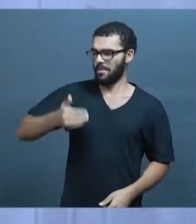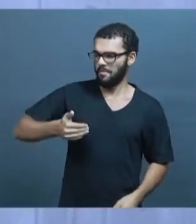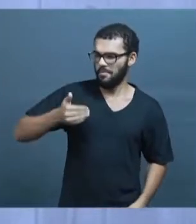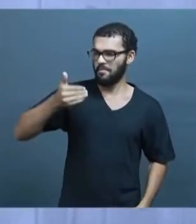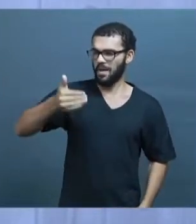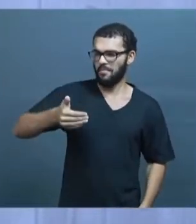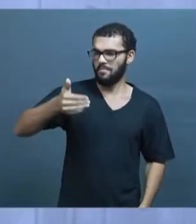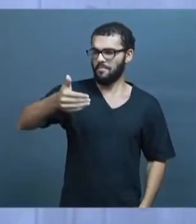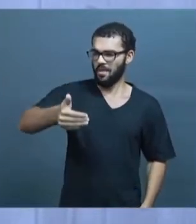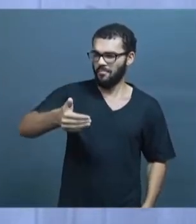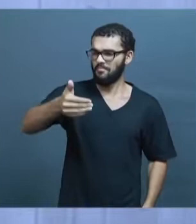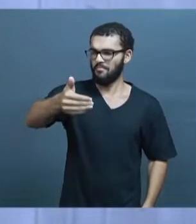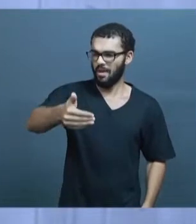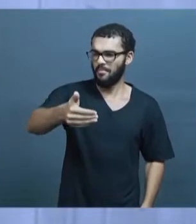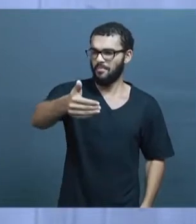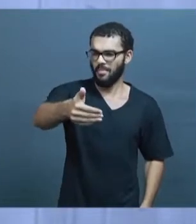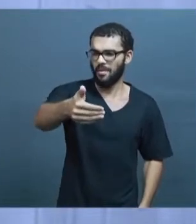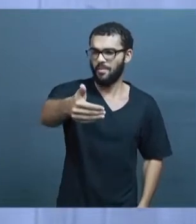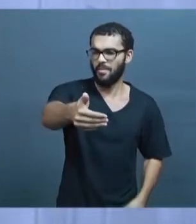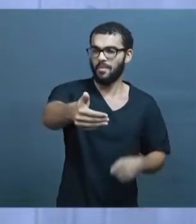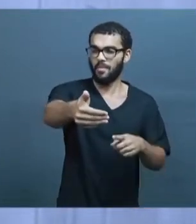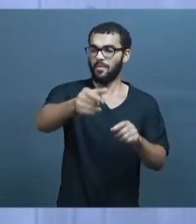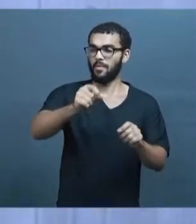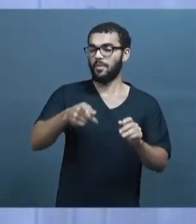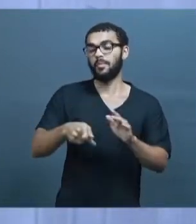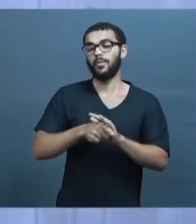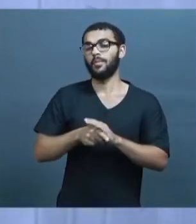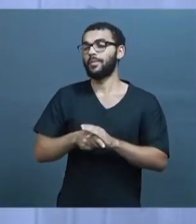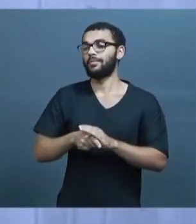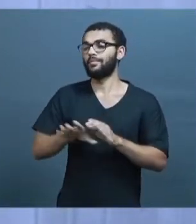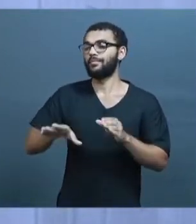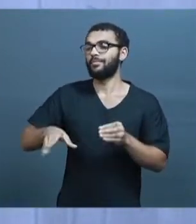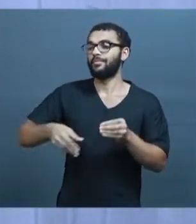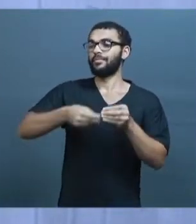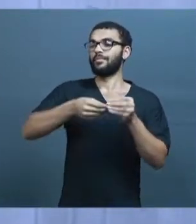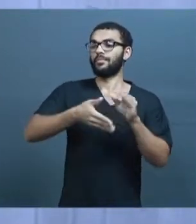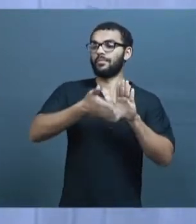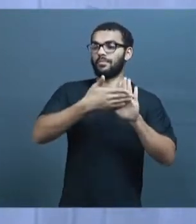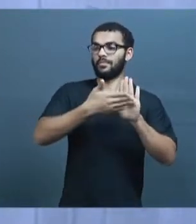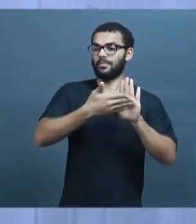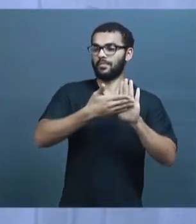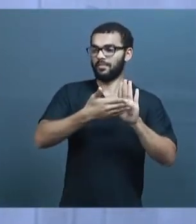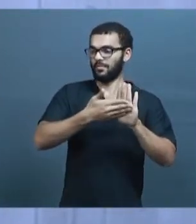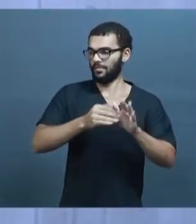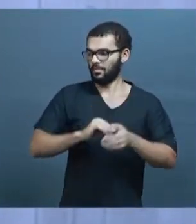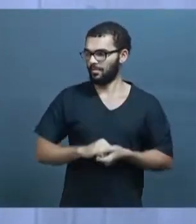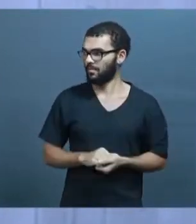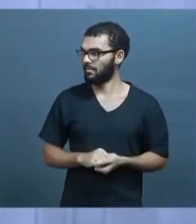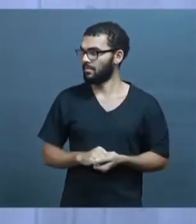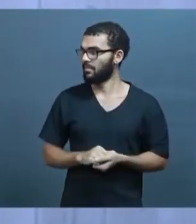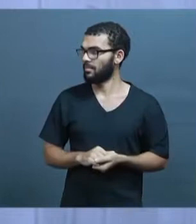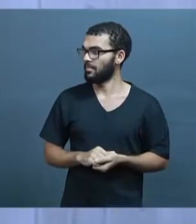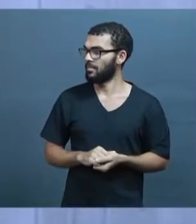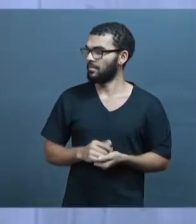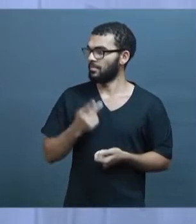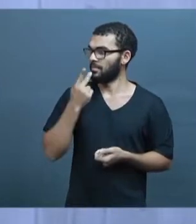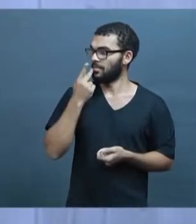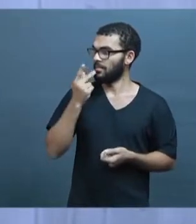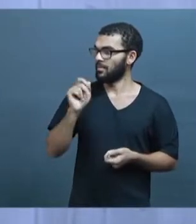agora, ela é parte da essência da proposta. E a palavra que se usa muito para isso é